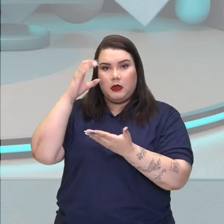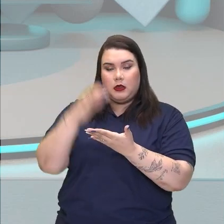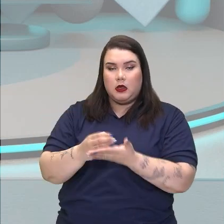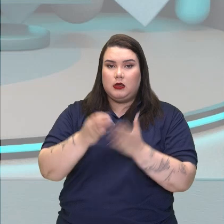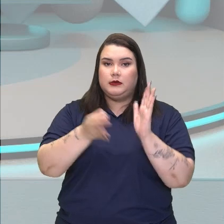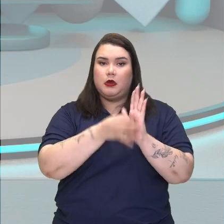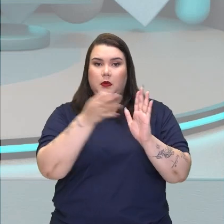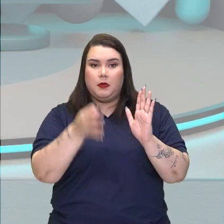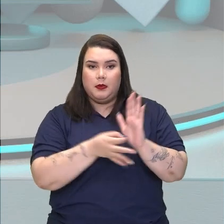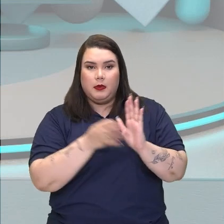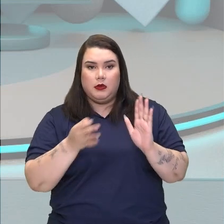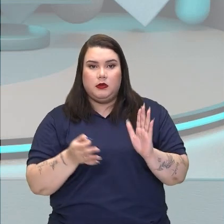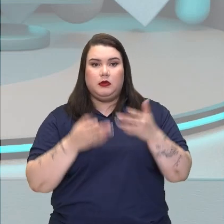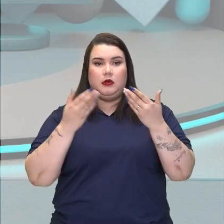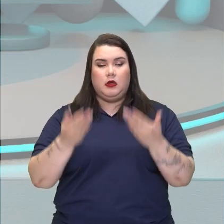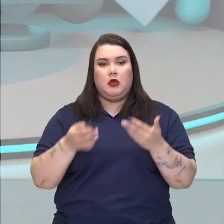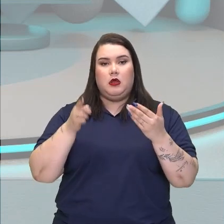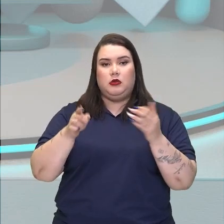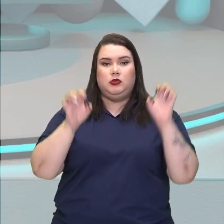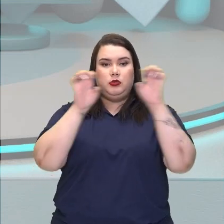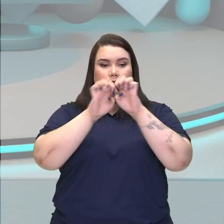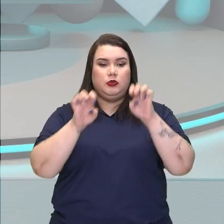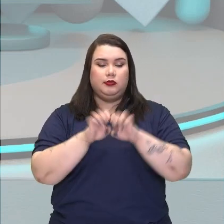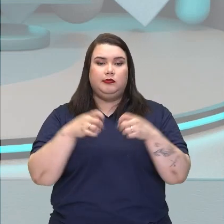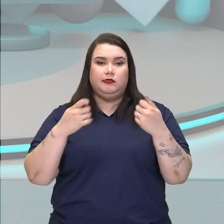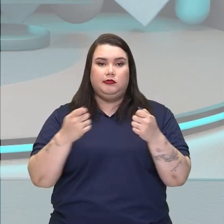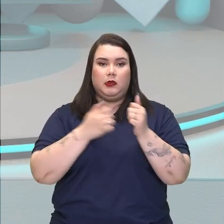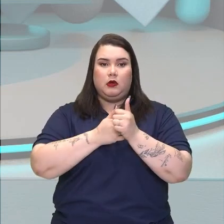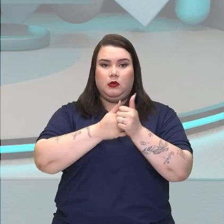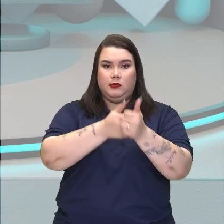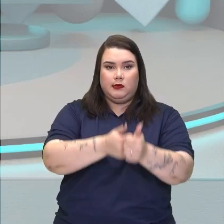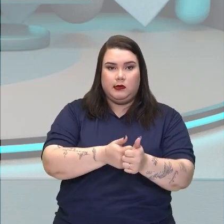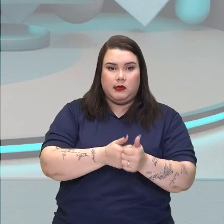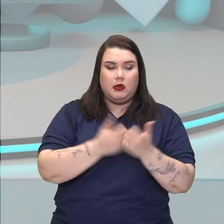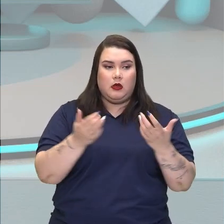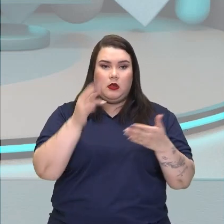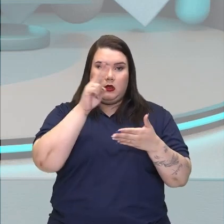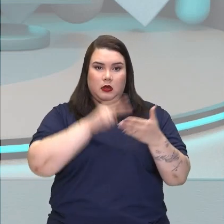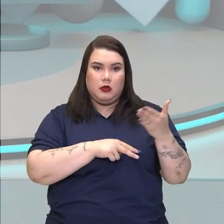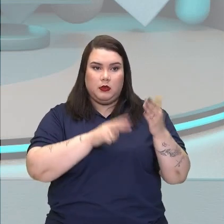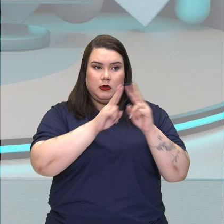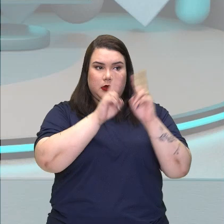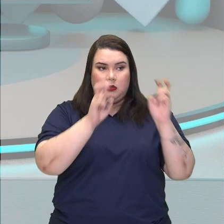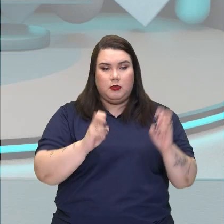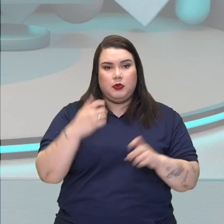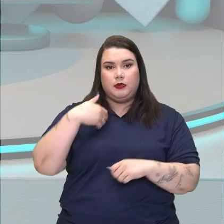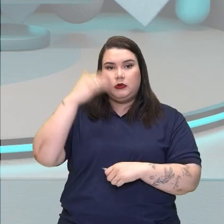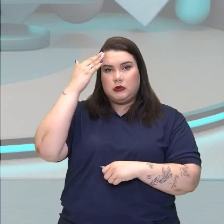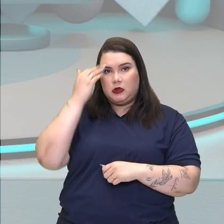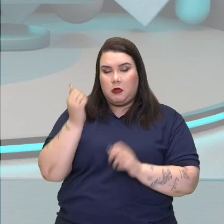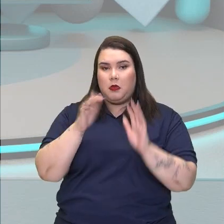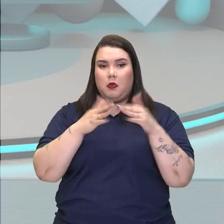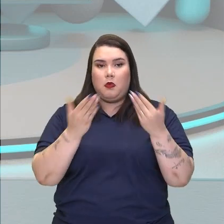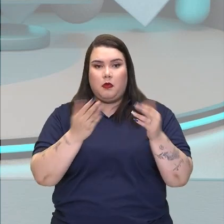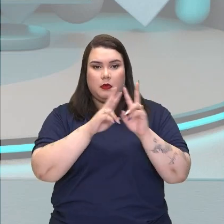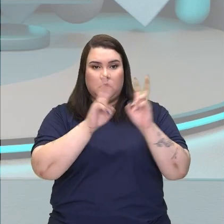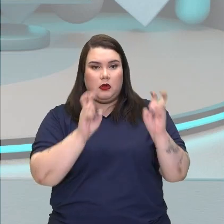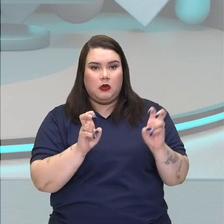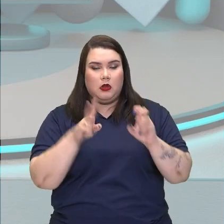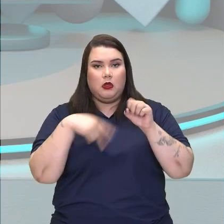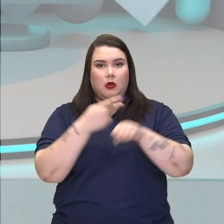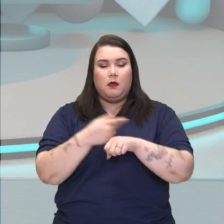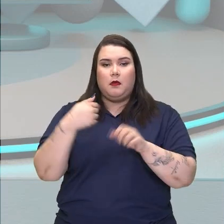argumentos. E é esse caminho que você deve seguir. Li a respeito do tema, eu sei qual é o tema. Depois